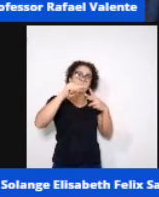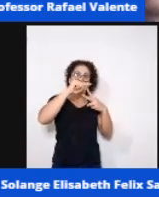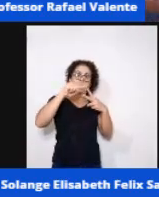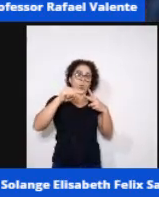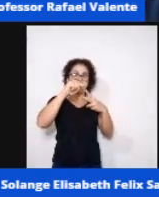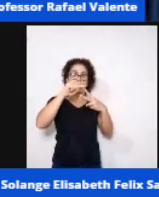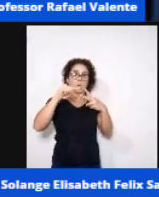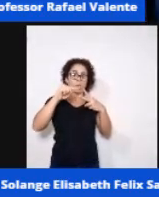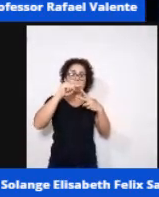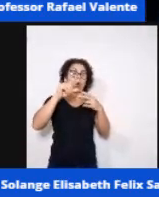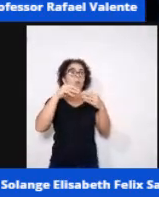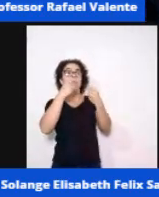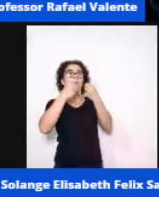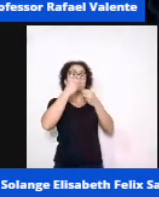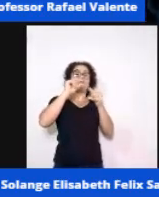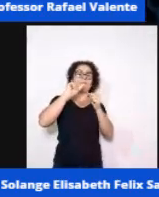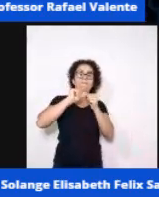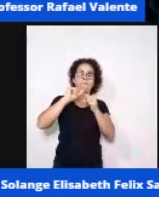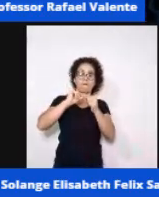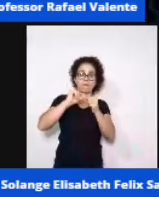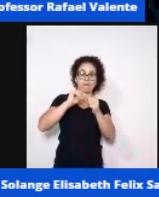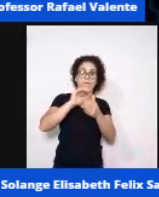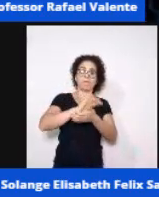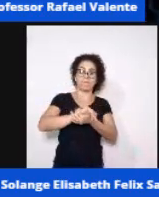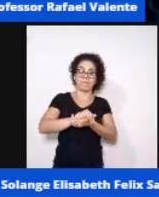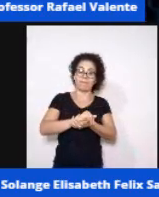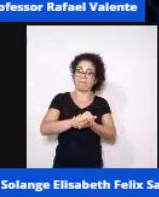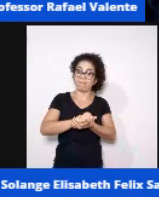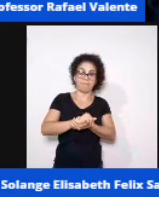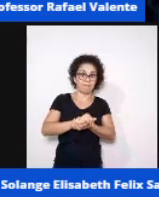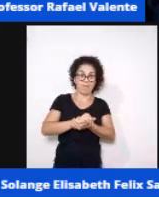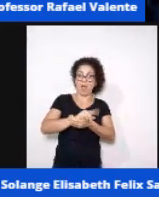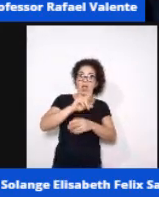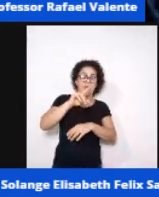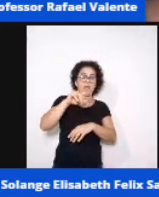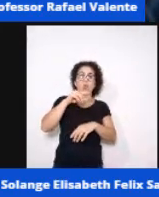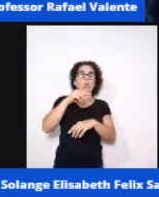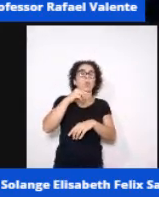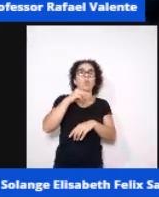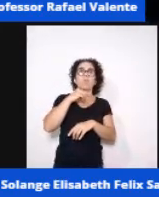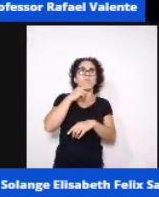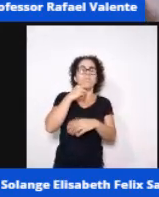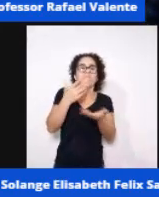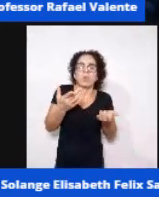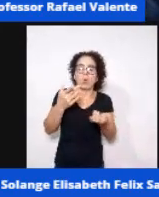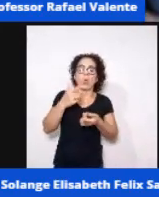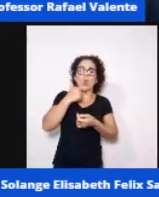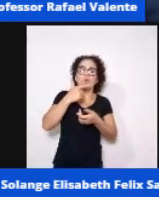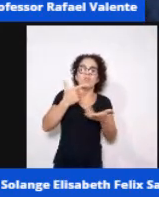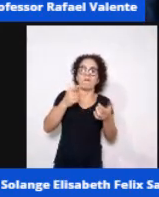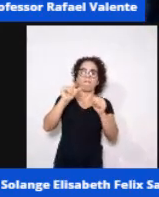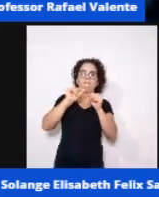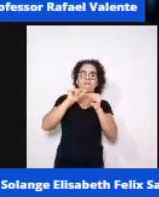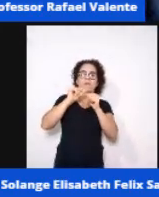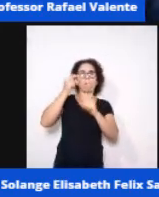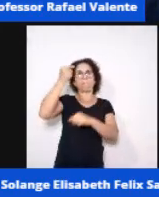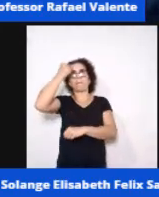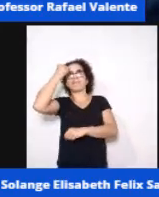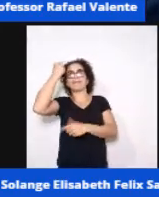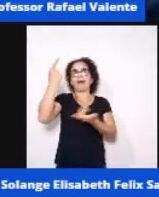corpo conversando com você. E, gente, isso aqui é tudo involuntário. A gente não presta atenção. Eu brinco quando eu estou nesse slide, que eu falo assim, se eu